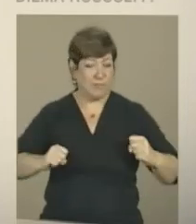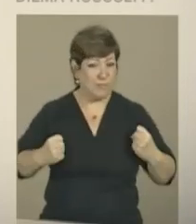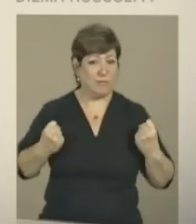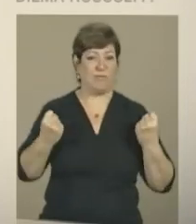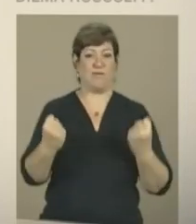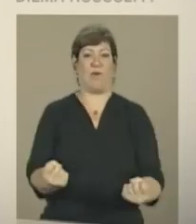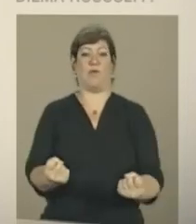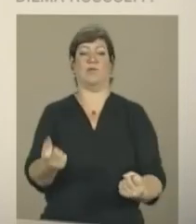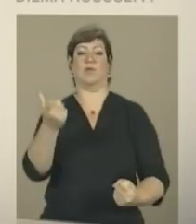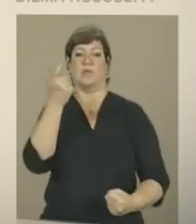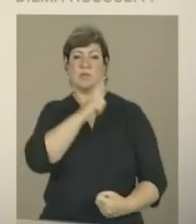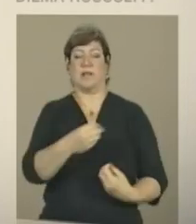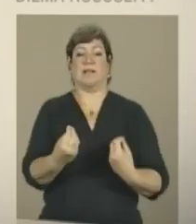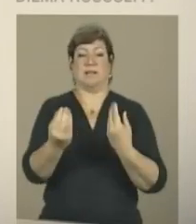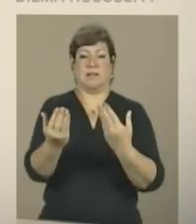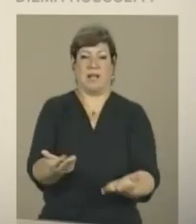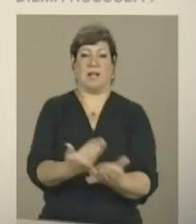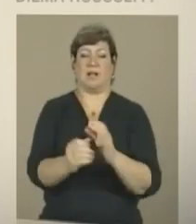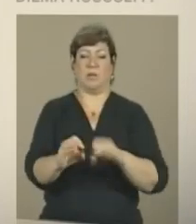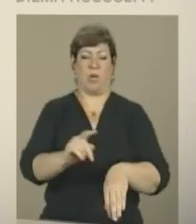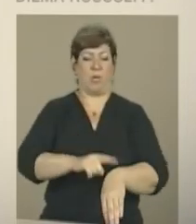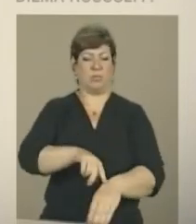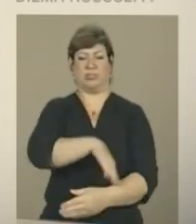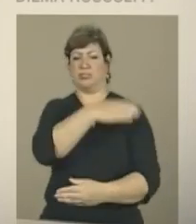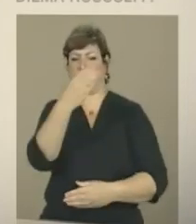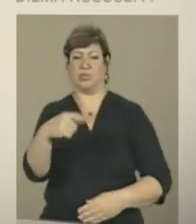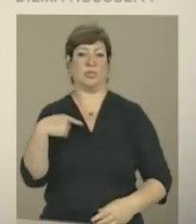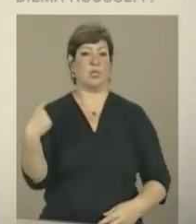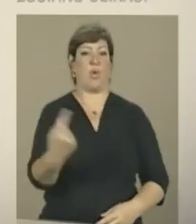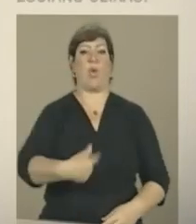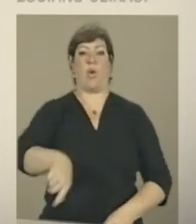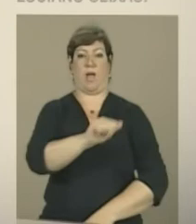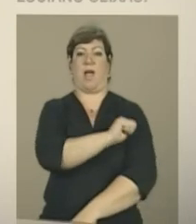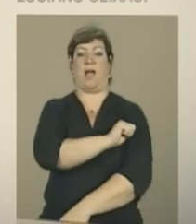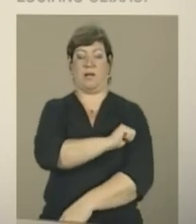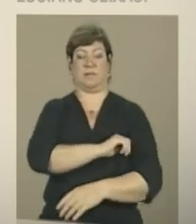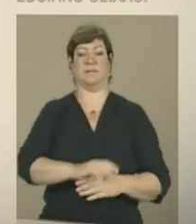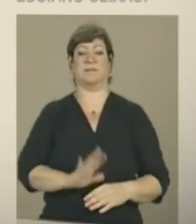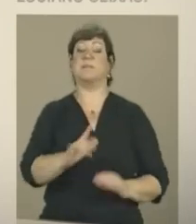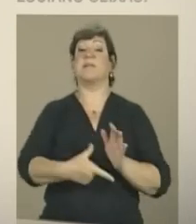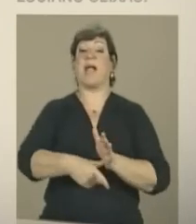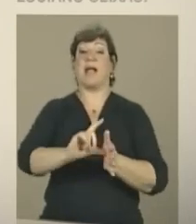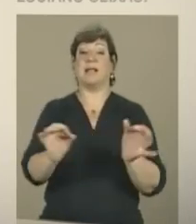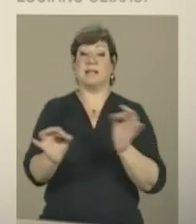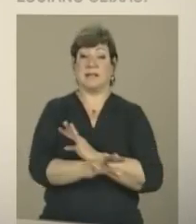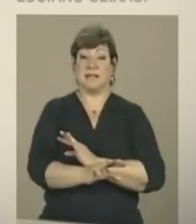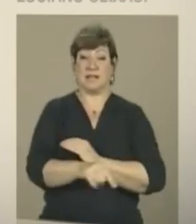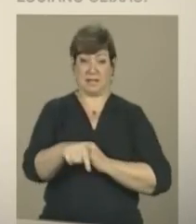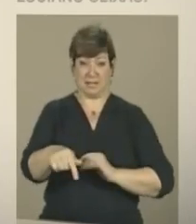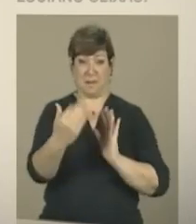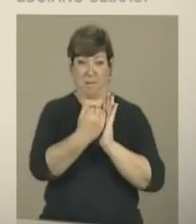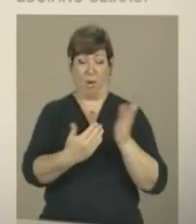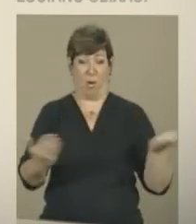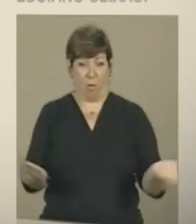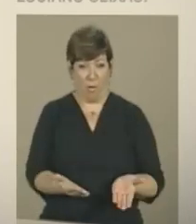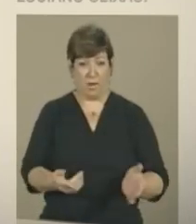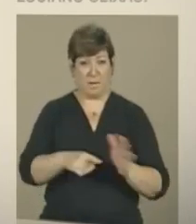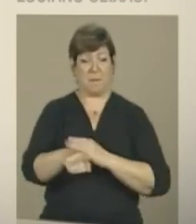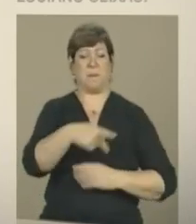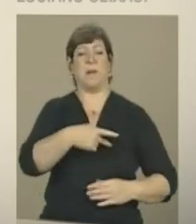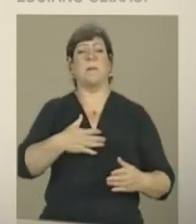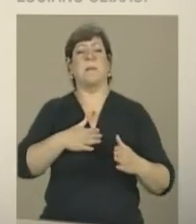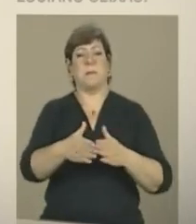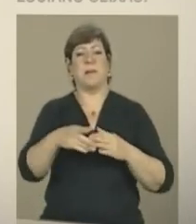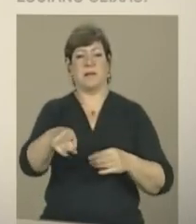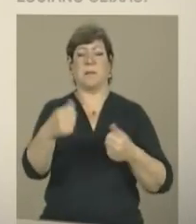para assegurar a educação em tempo integral para os nossos alunos antes de terminar o programa de hoje Presidente eu queria pedir que a senhora